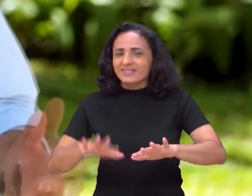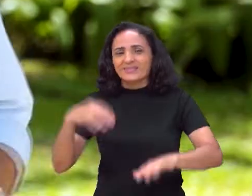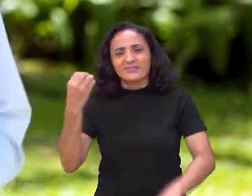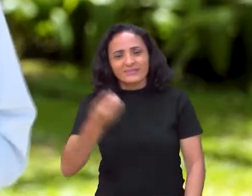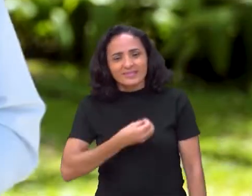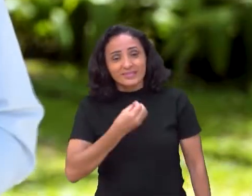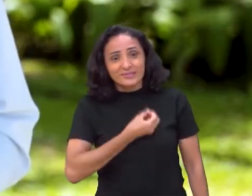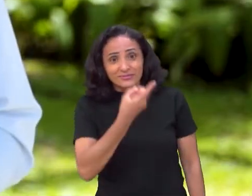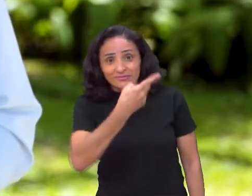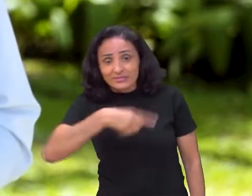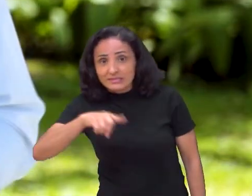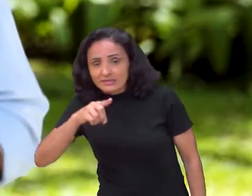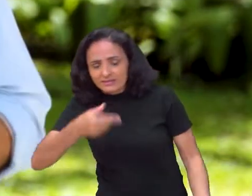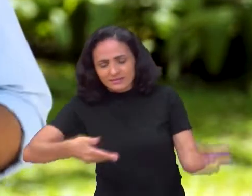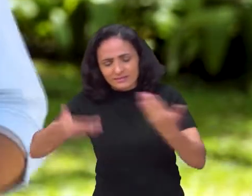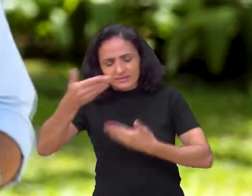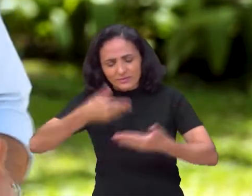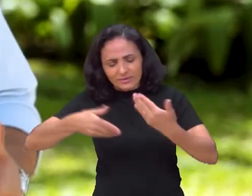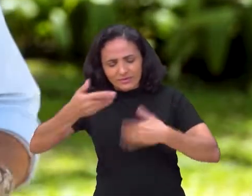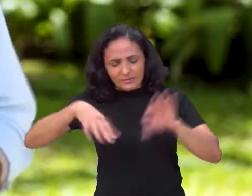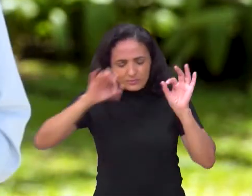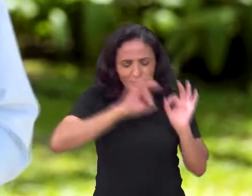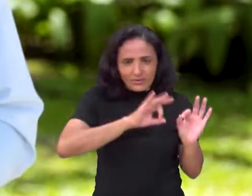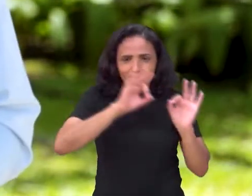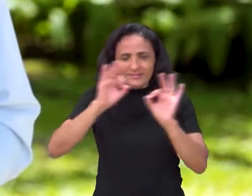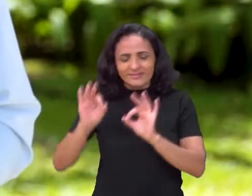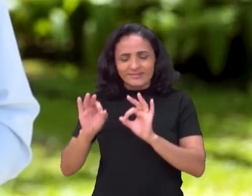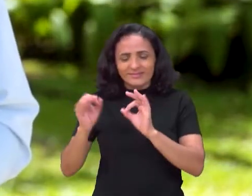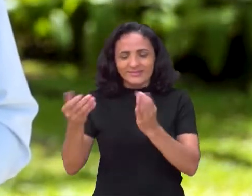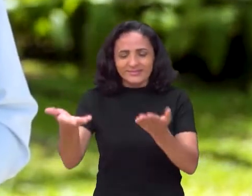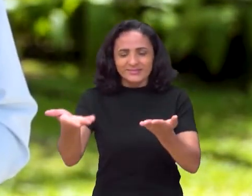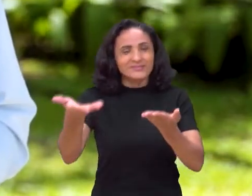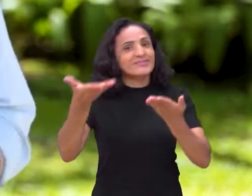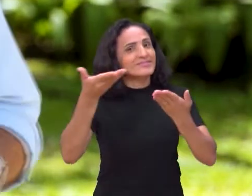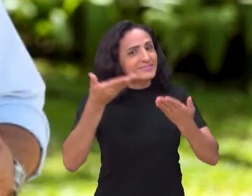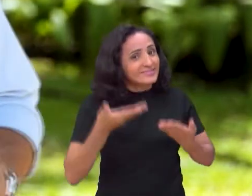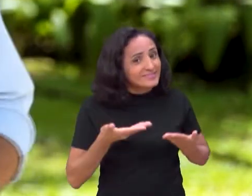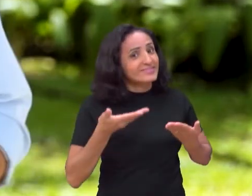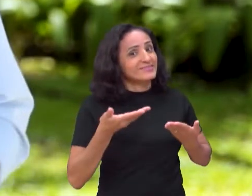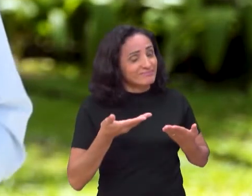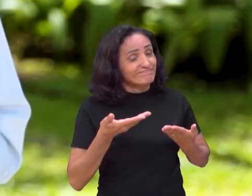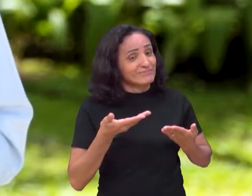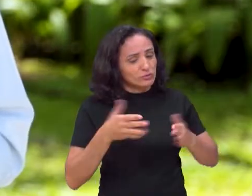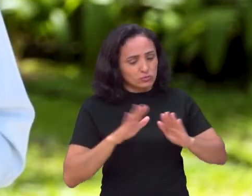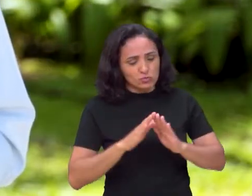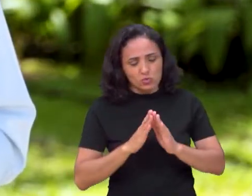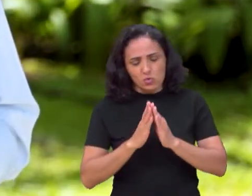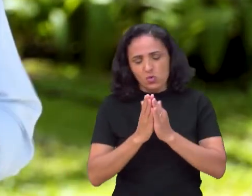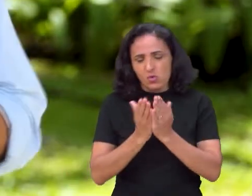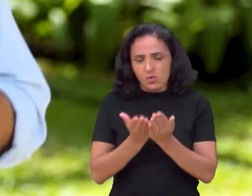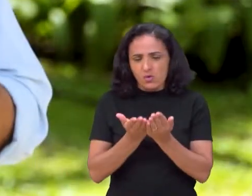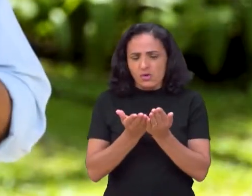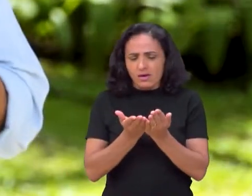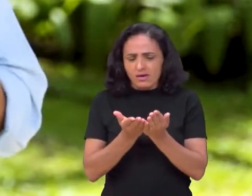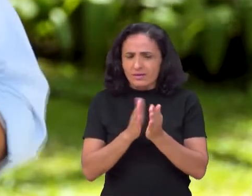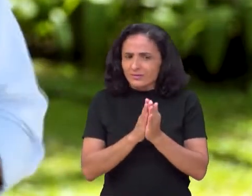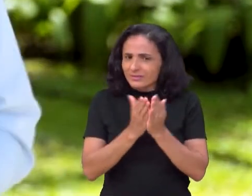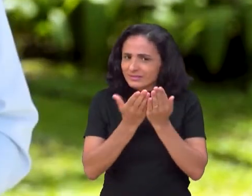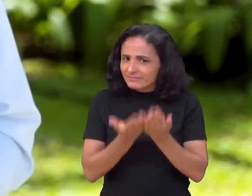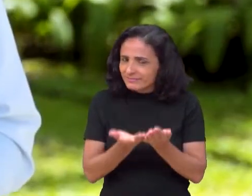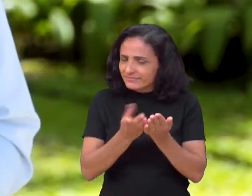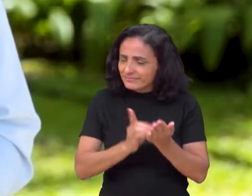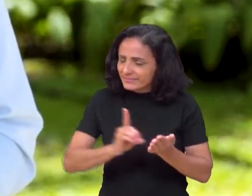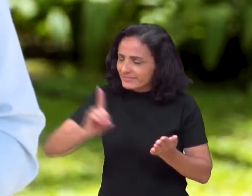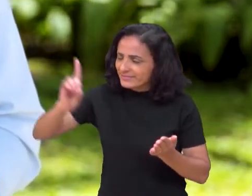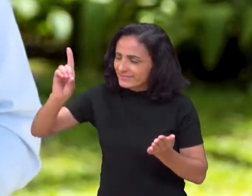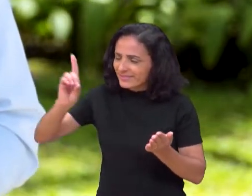Você está nos assistindo. Quero lhe convidar também para que, se possível for, esteja abrindo a sua palavra